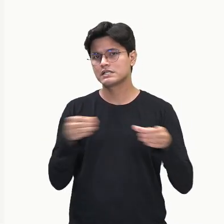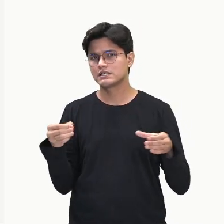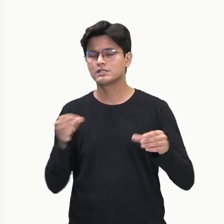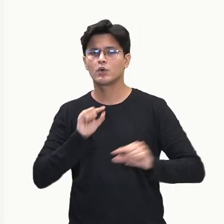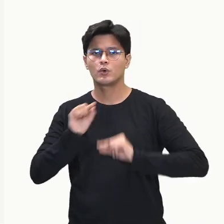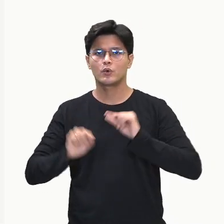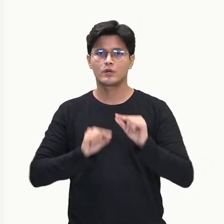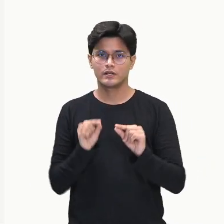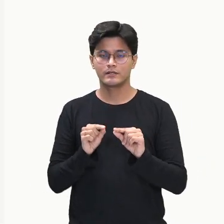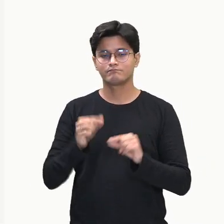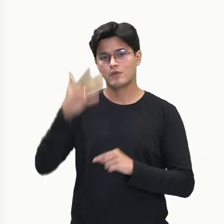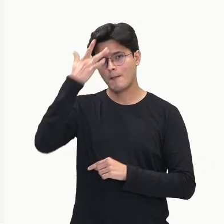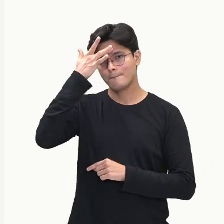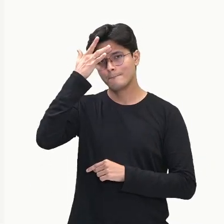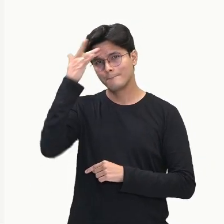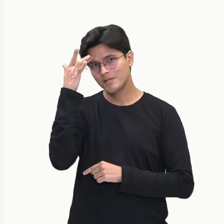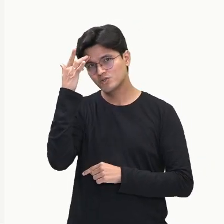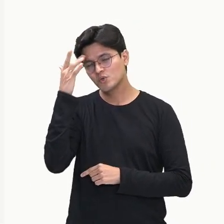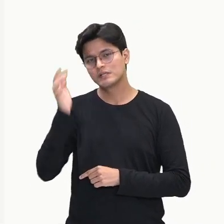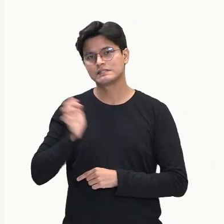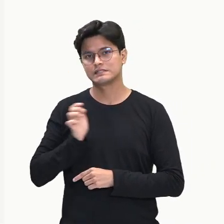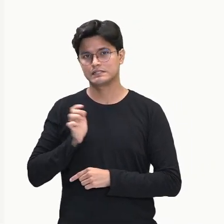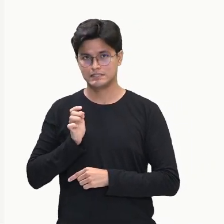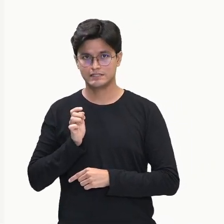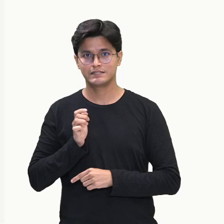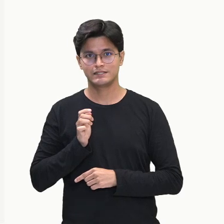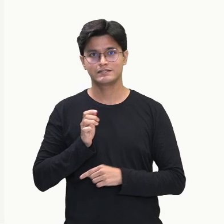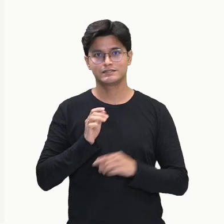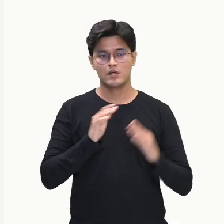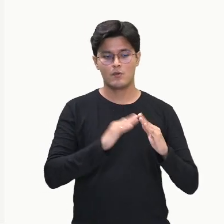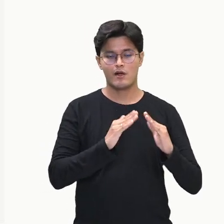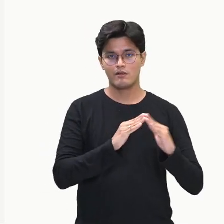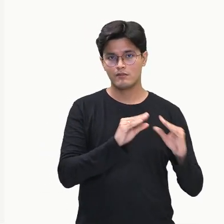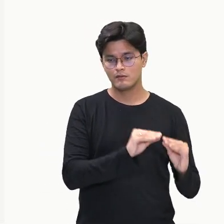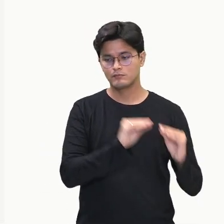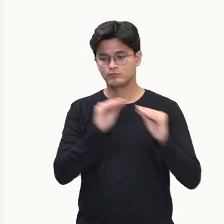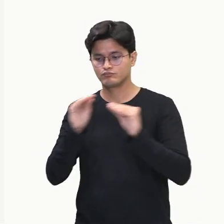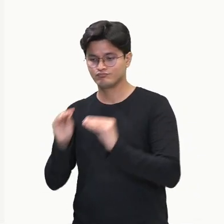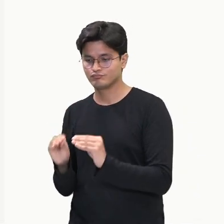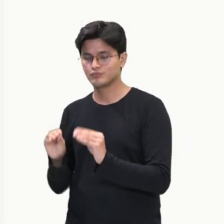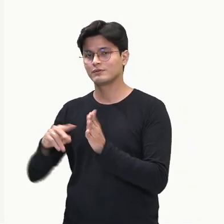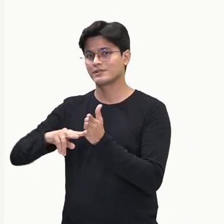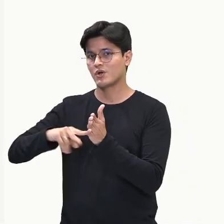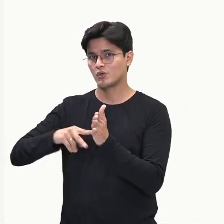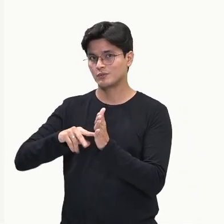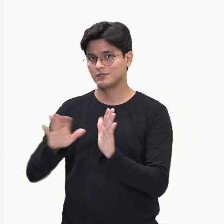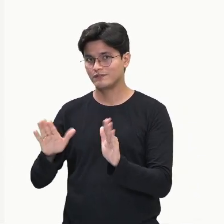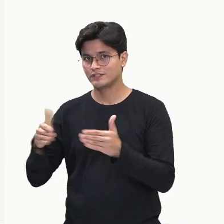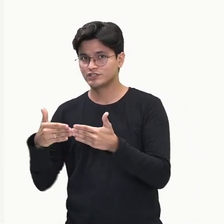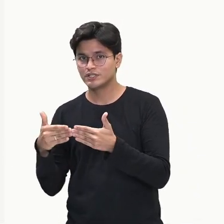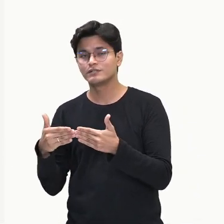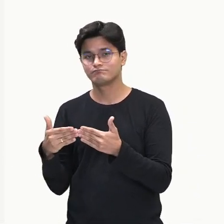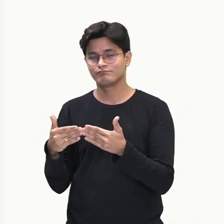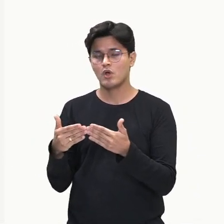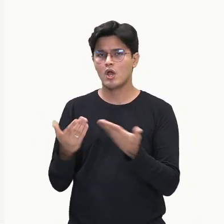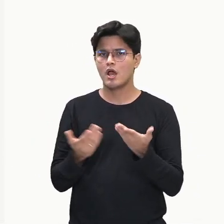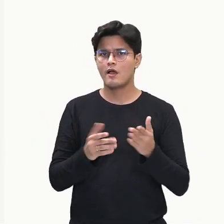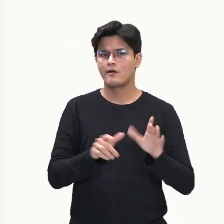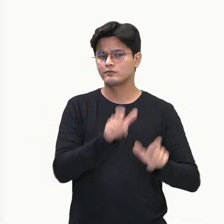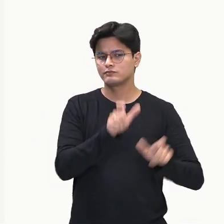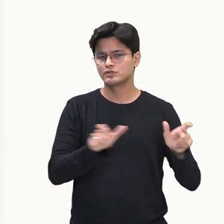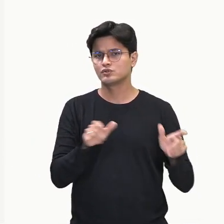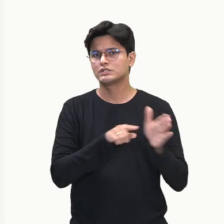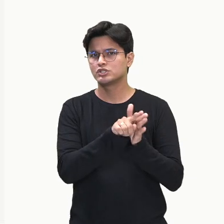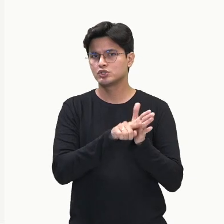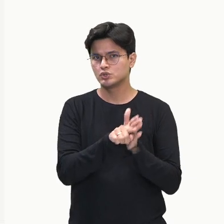tranquilidade na cidade, mudam-se para os famosos condomínios fechados, que os estudiosos chamam de